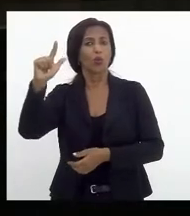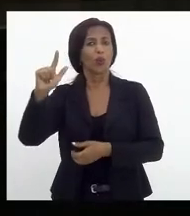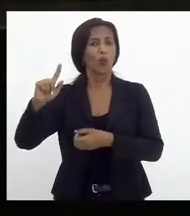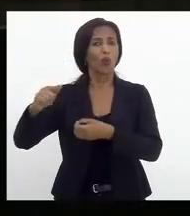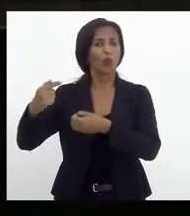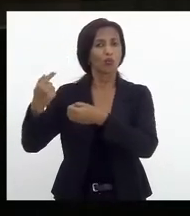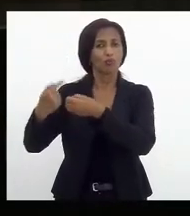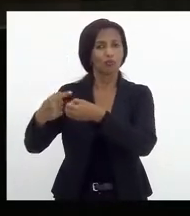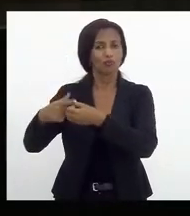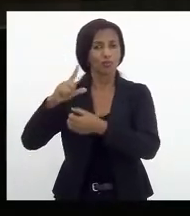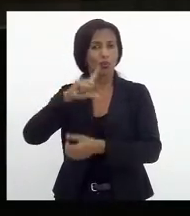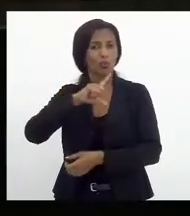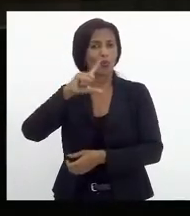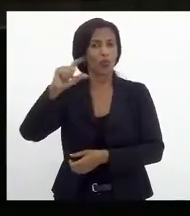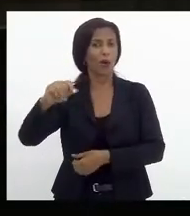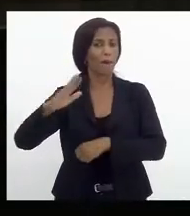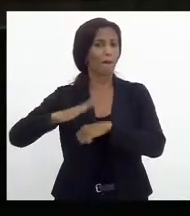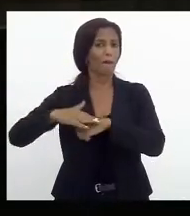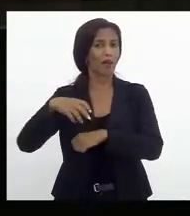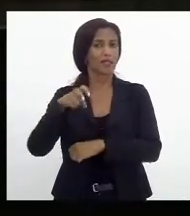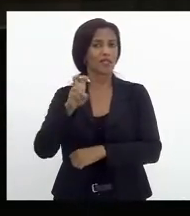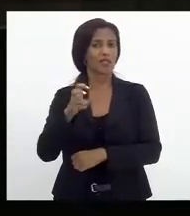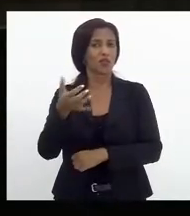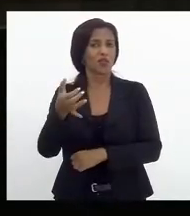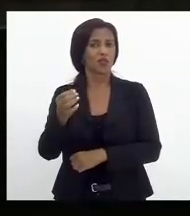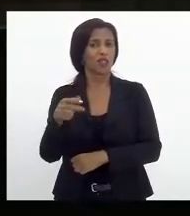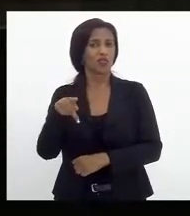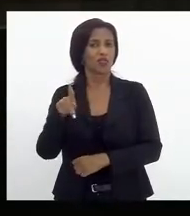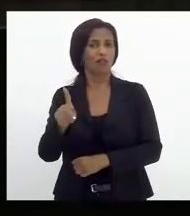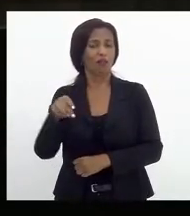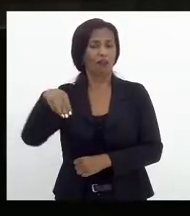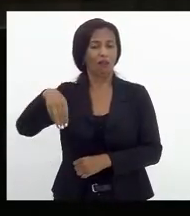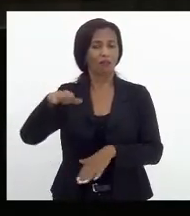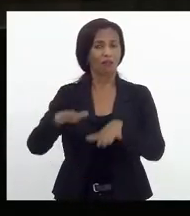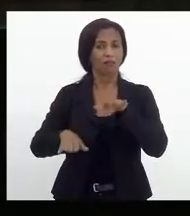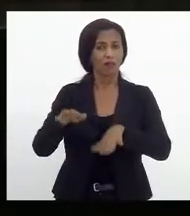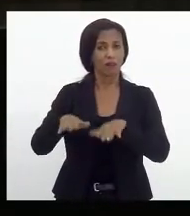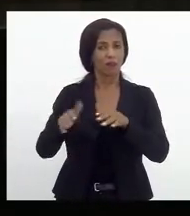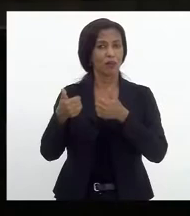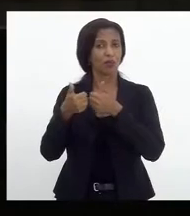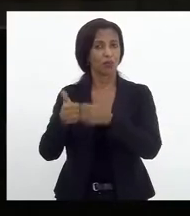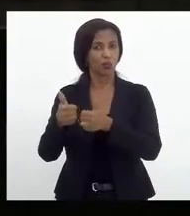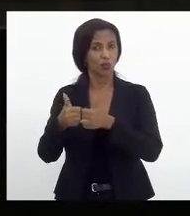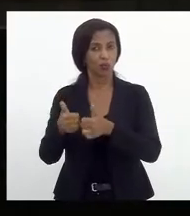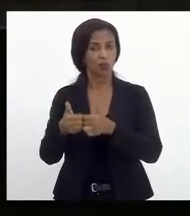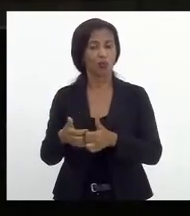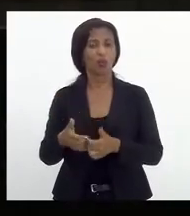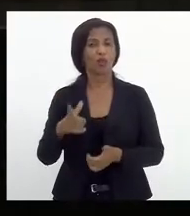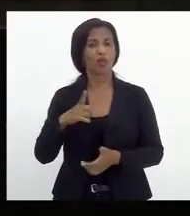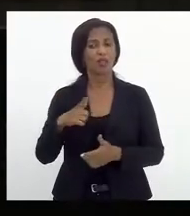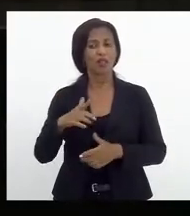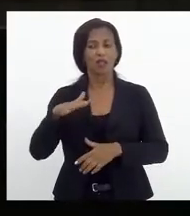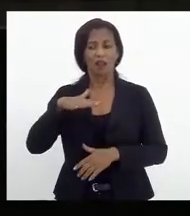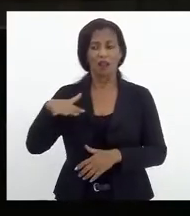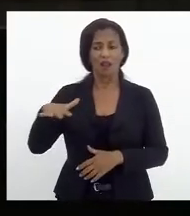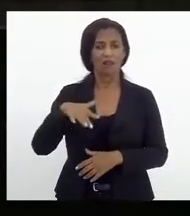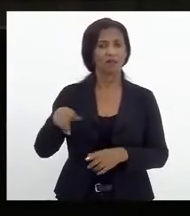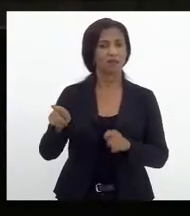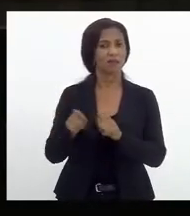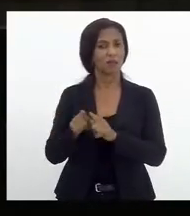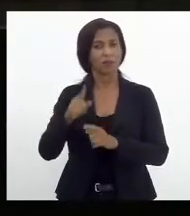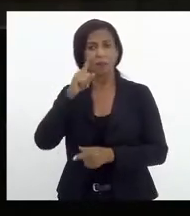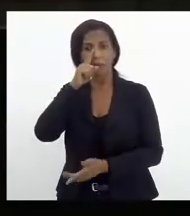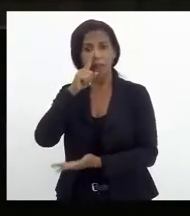bairro bem distante, a mais de 5, 10 quilômetros, dependendo de condução. E tem determinadas áreas que